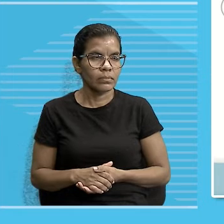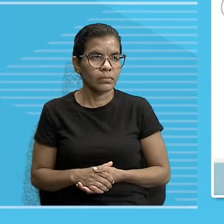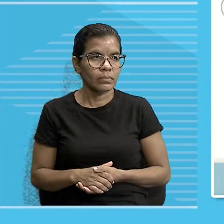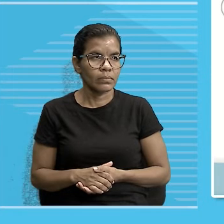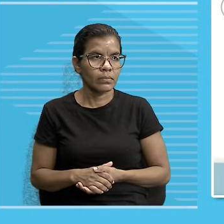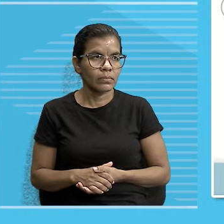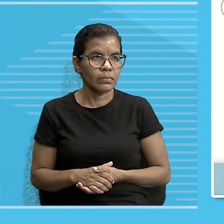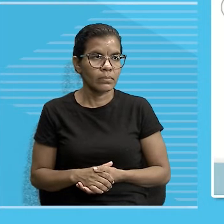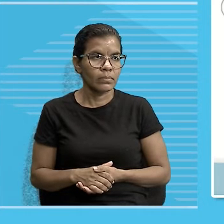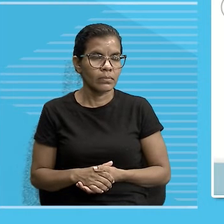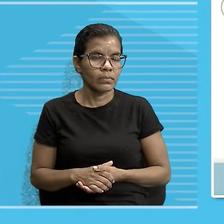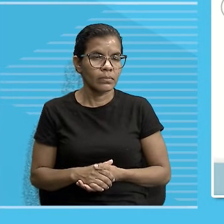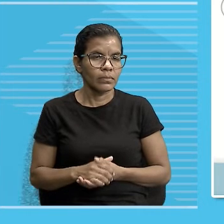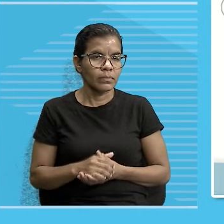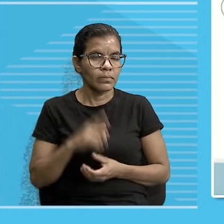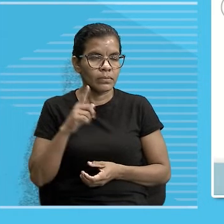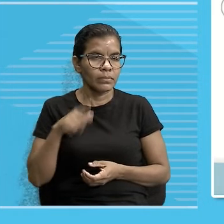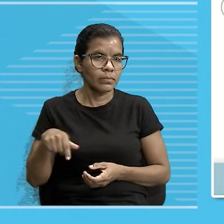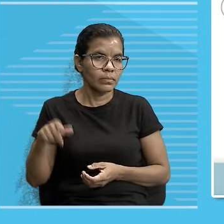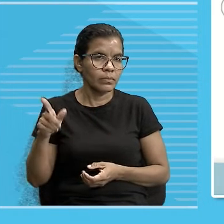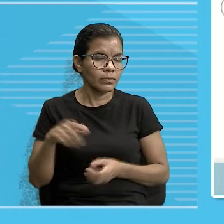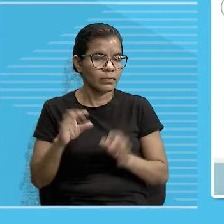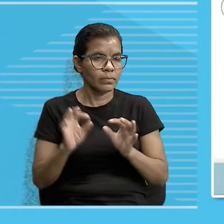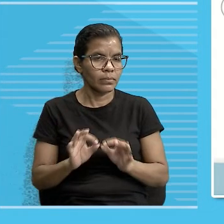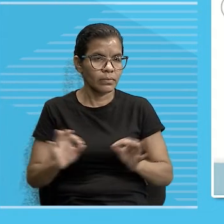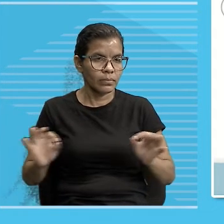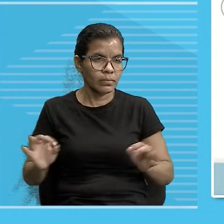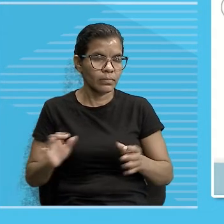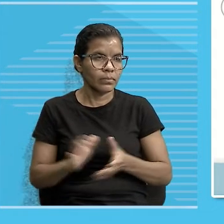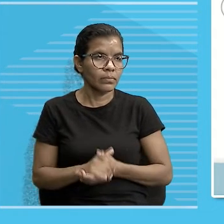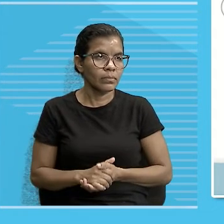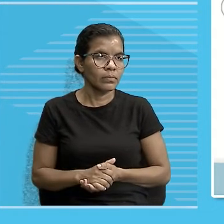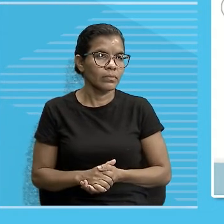a regrinha de 3 simples. Vai ficar assim, olha só.